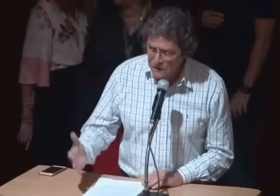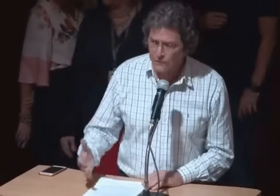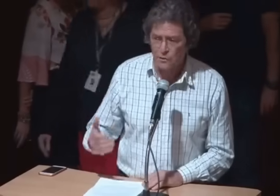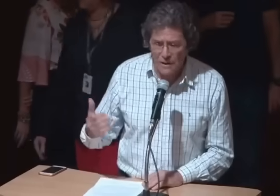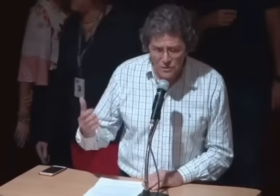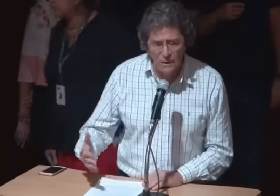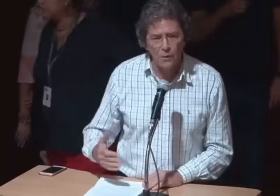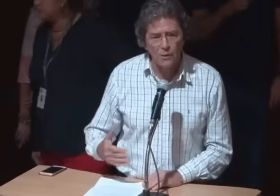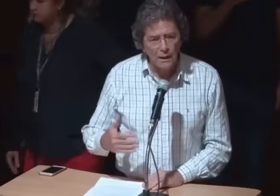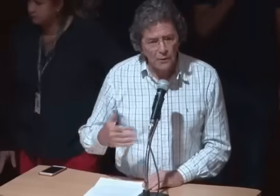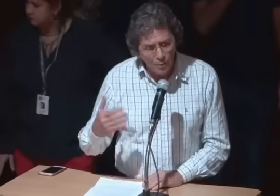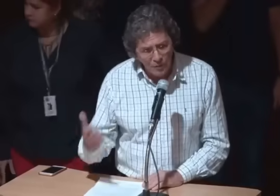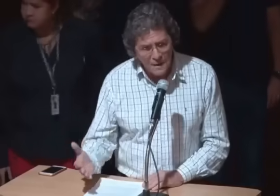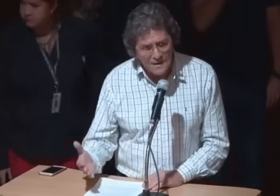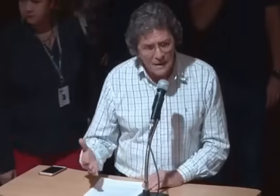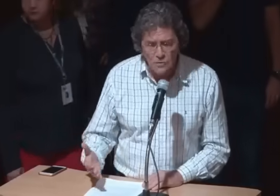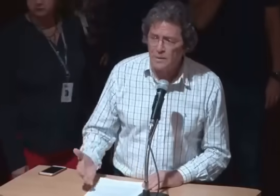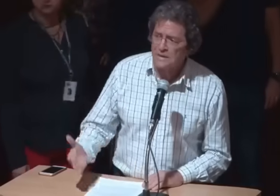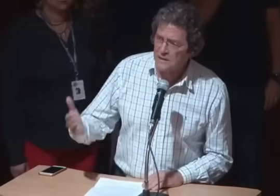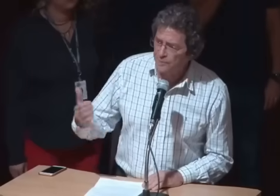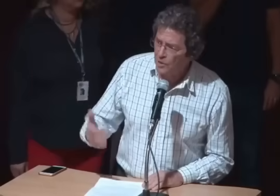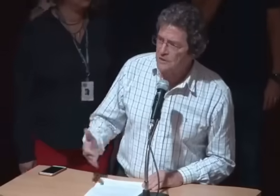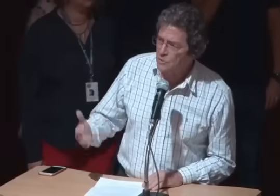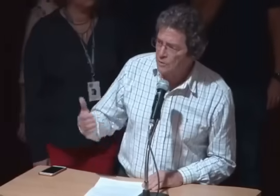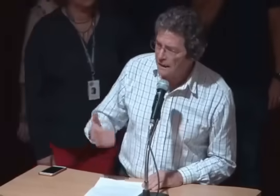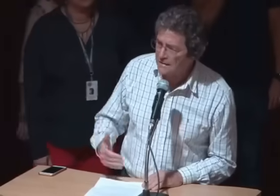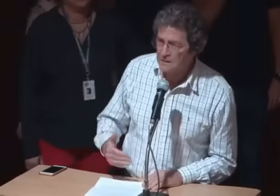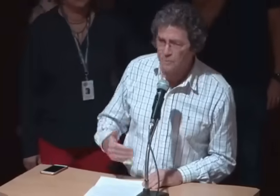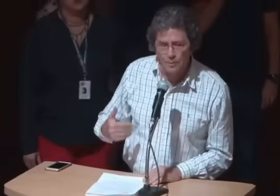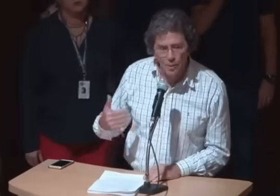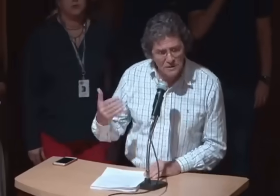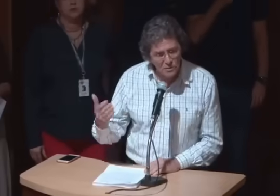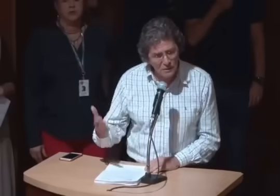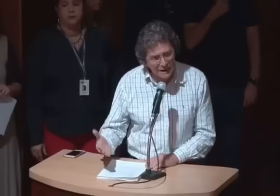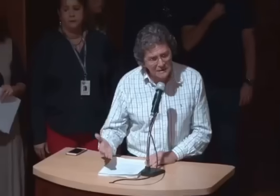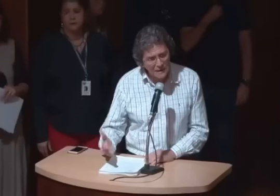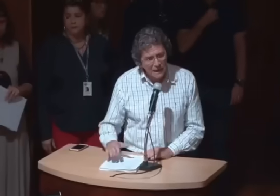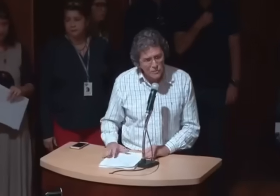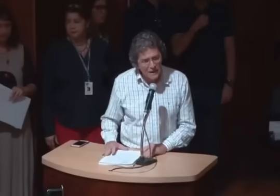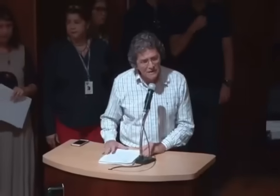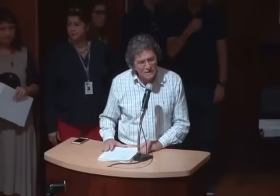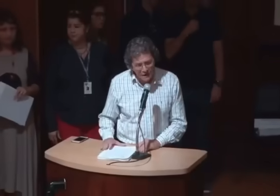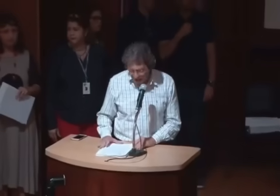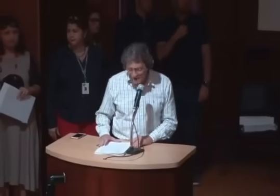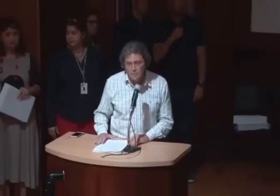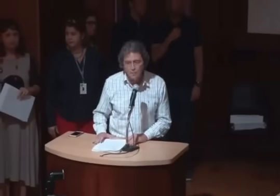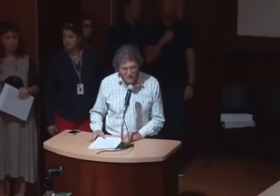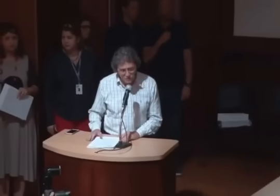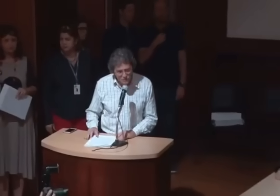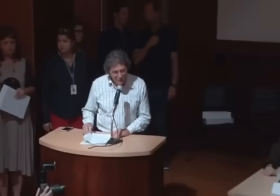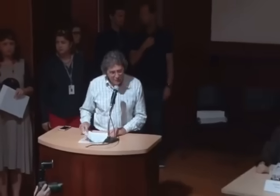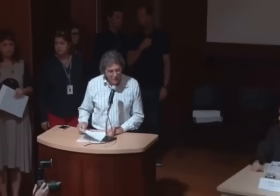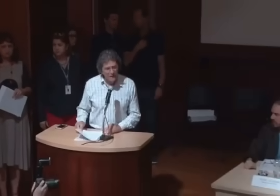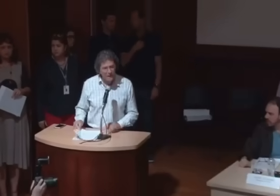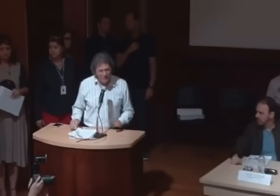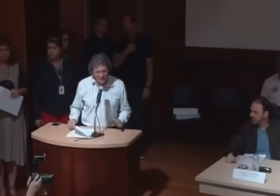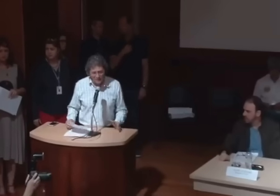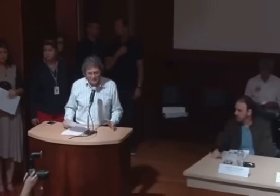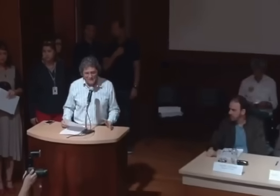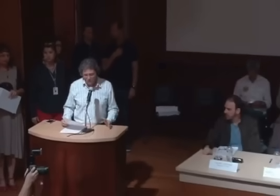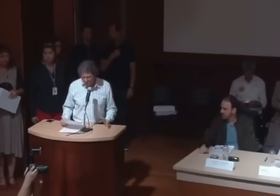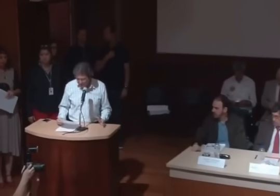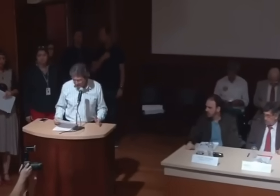comunidade científica, educacional e o povo brasileiro sobre as respostas concretas, as propostas concretas dos candidatos a esses pleitos. Eu